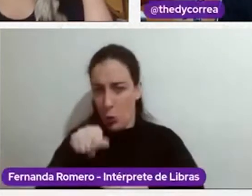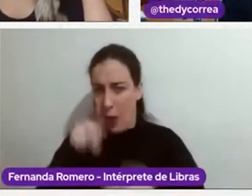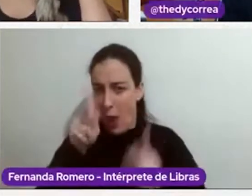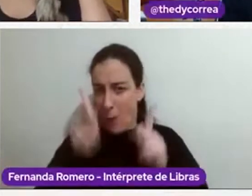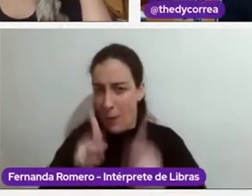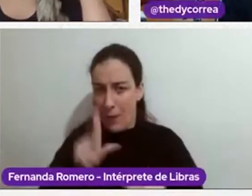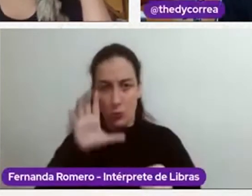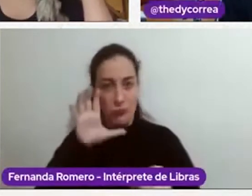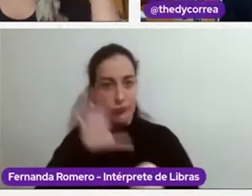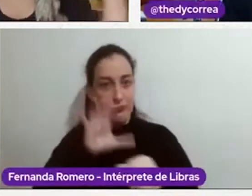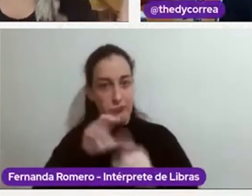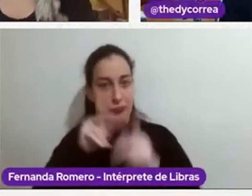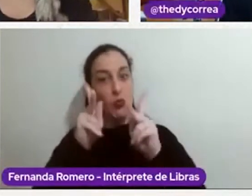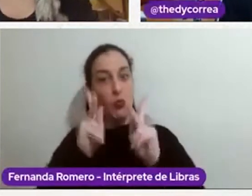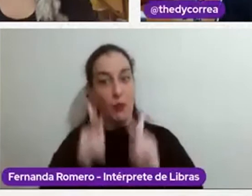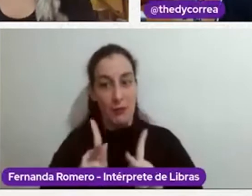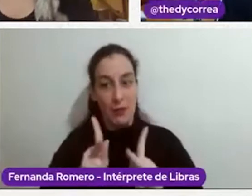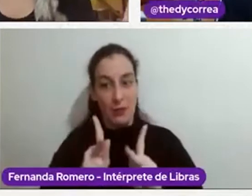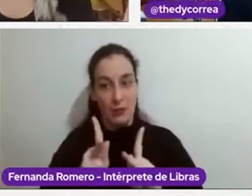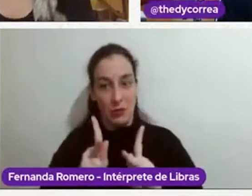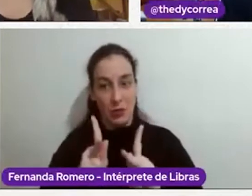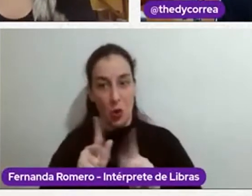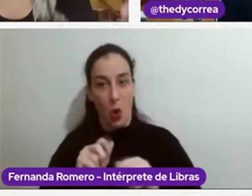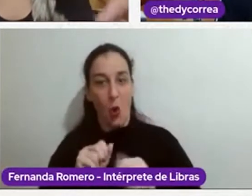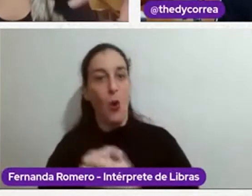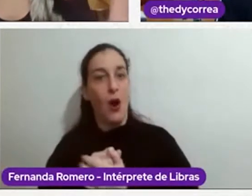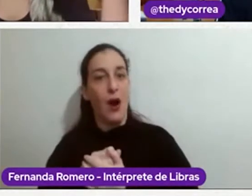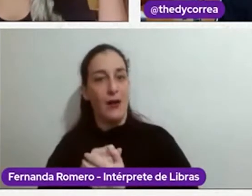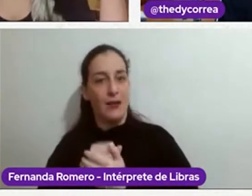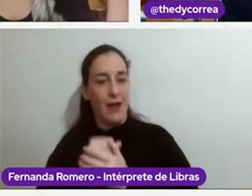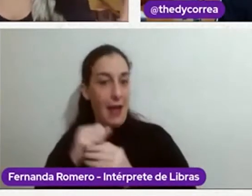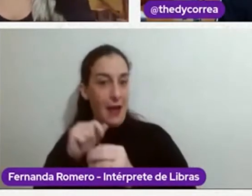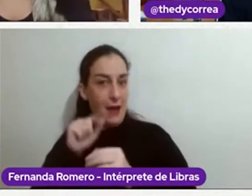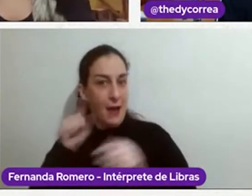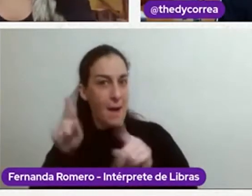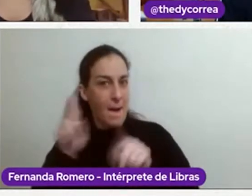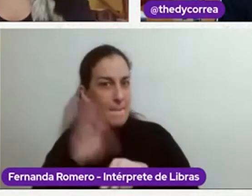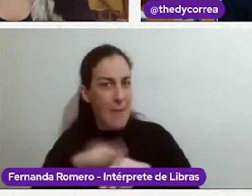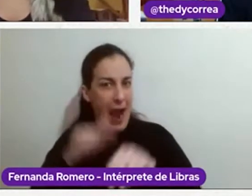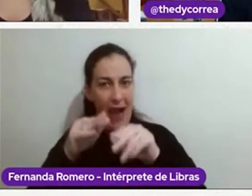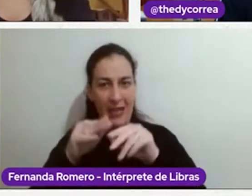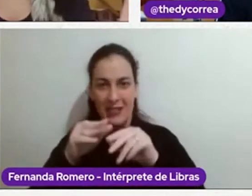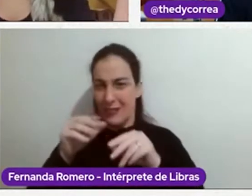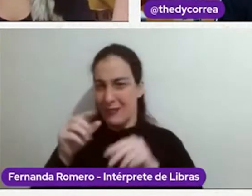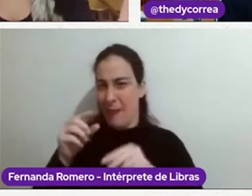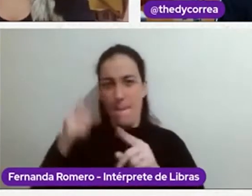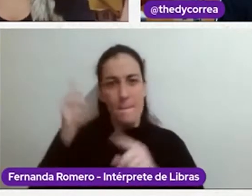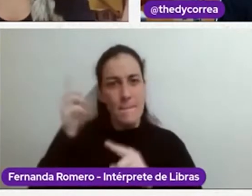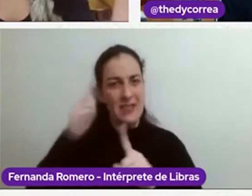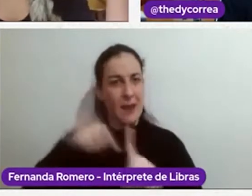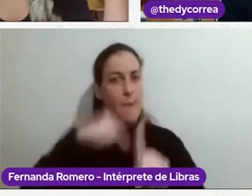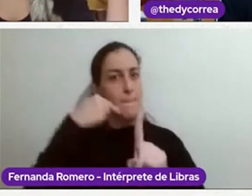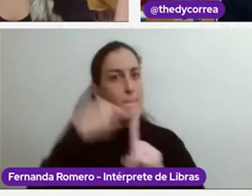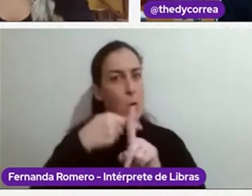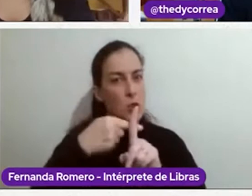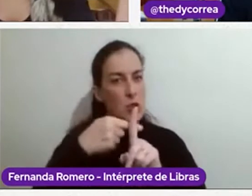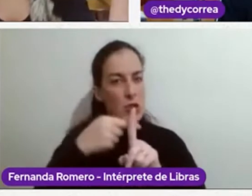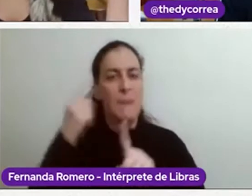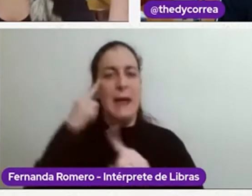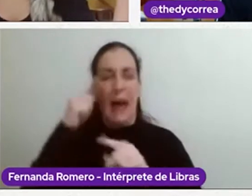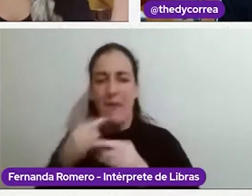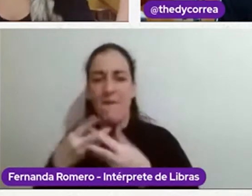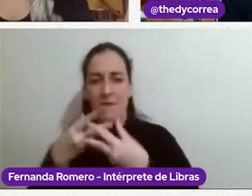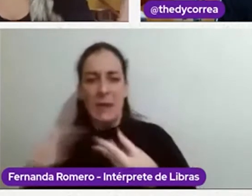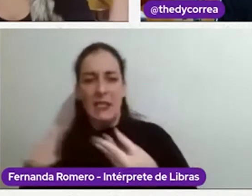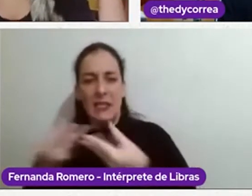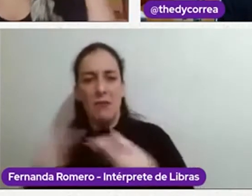as pessoas, então essa questão da posição mais otimista, da gente olhar assim para frente e pensar, vai passar, tem que